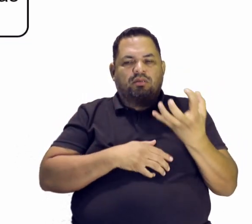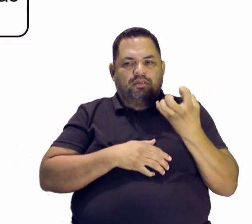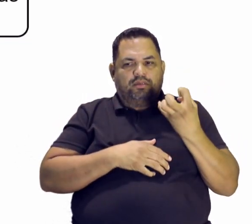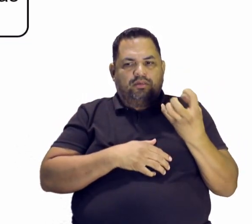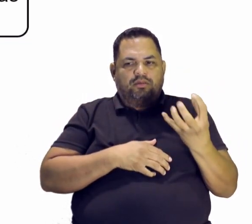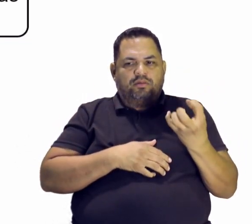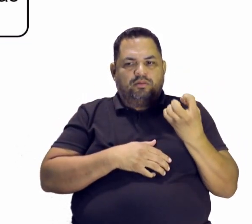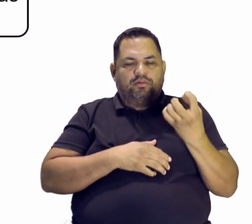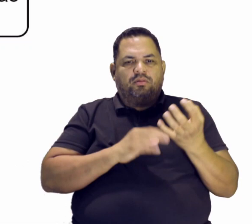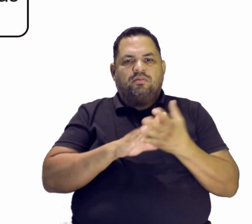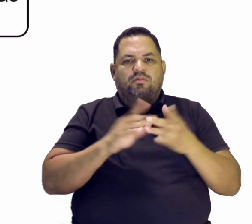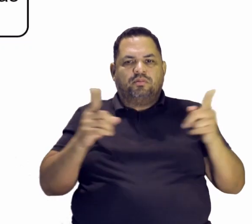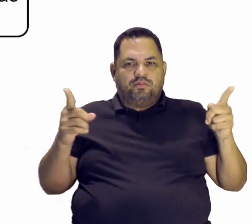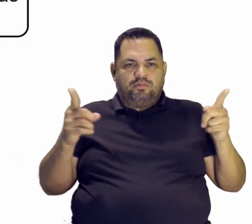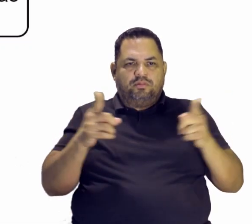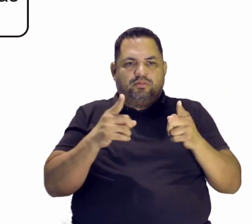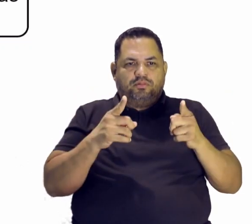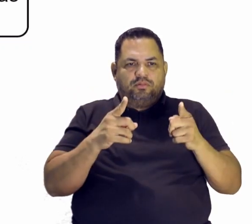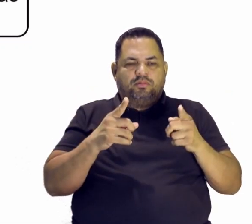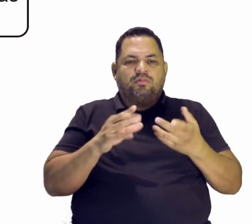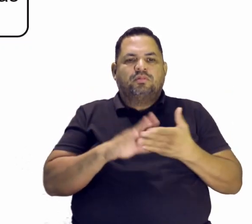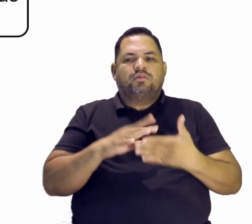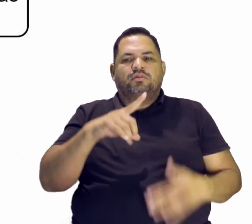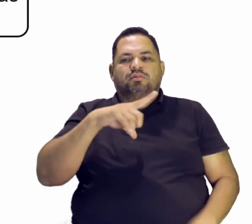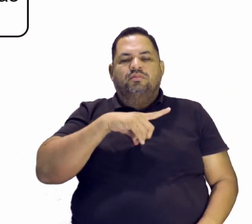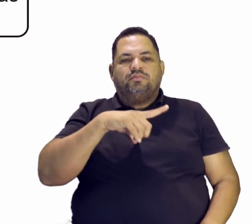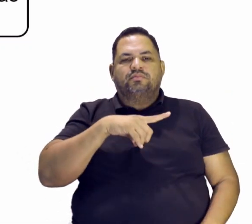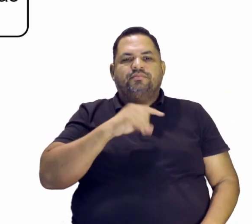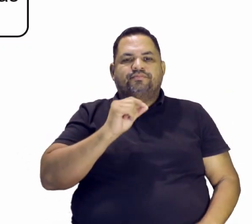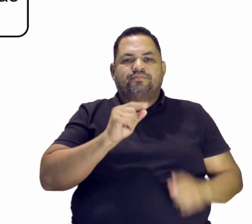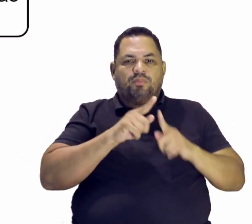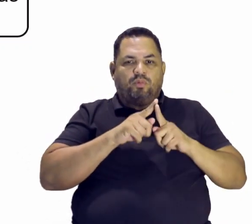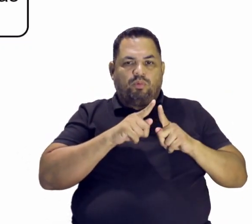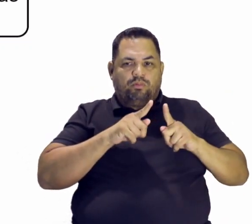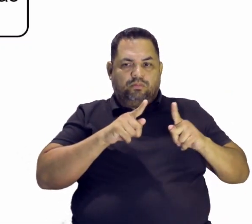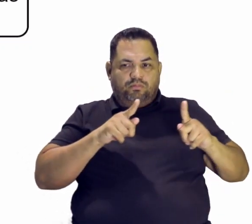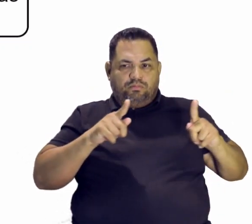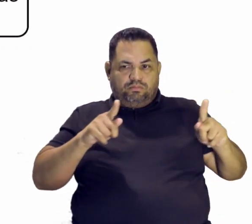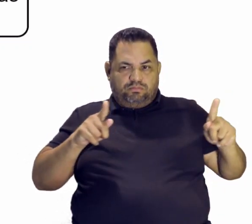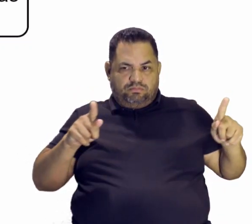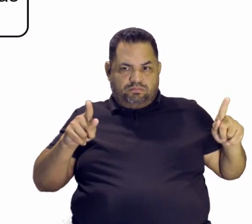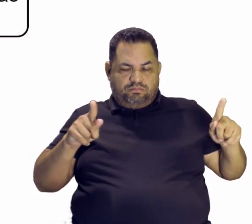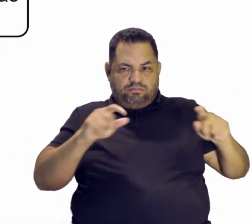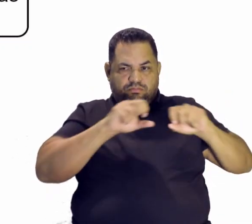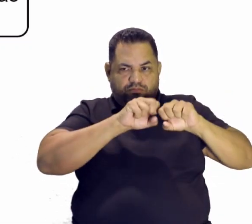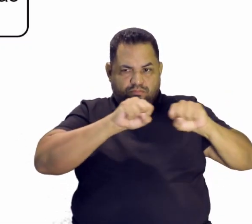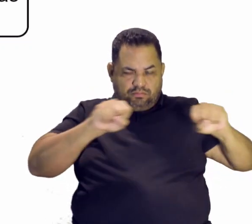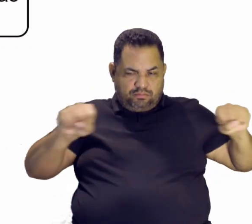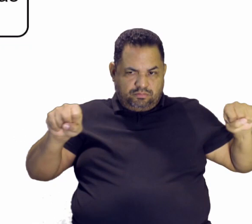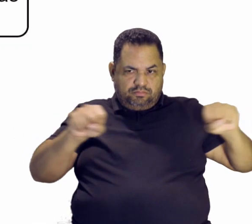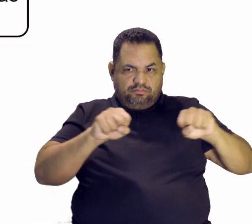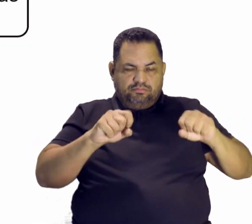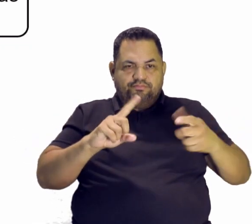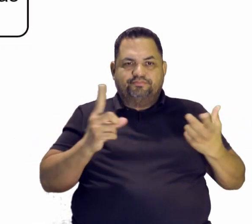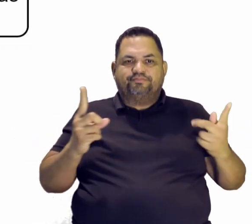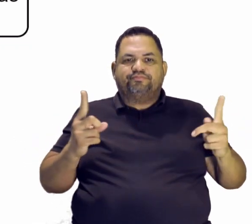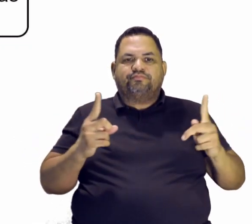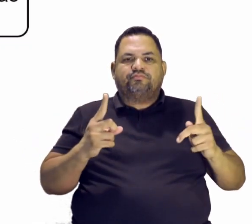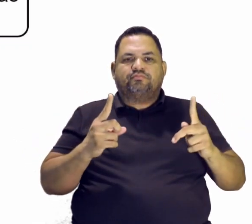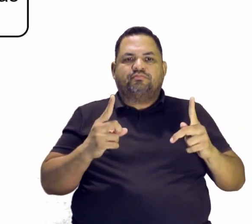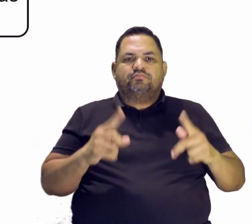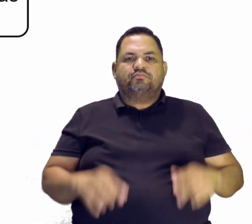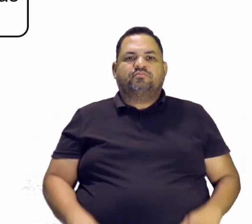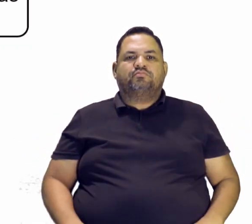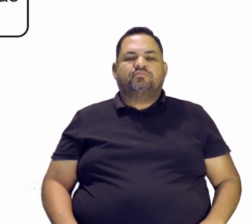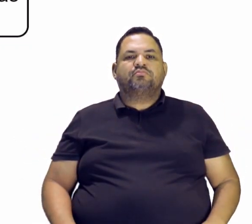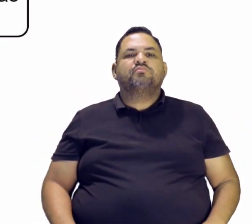ocorre o encurtamento dessas fibras. Então, ao invés de elas ficarem mais alongadas, né, elas vão ficar aqui simplificadas,